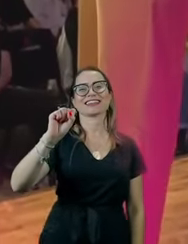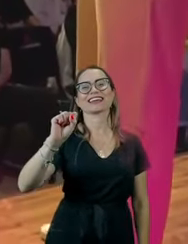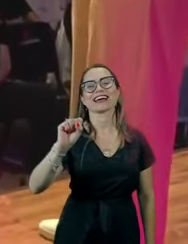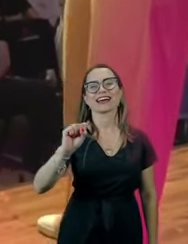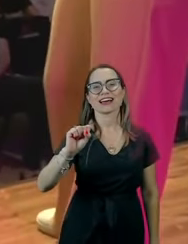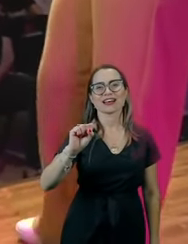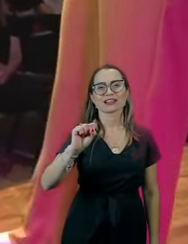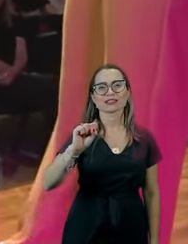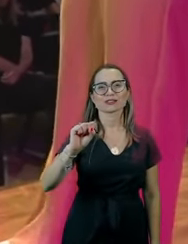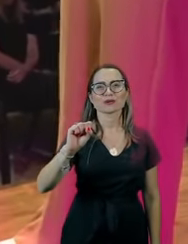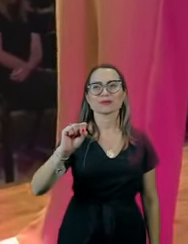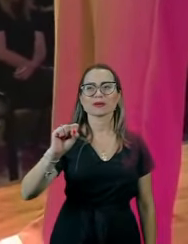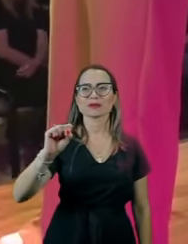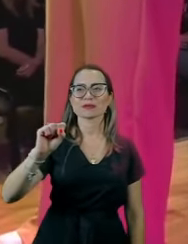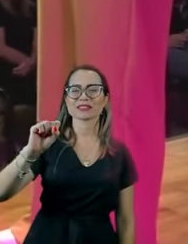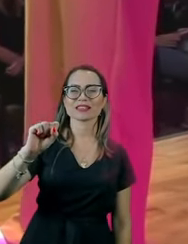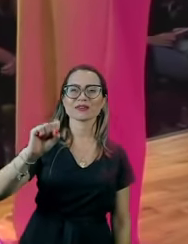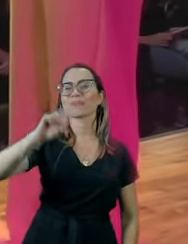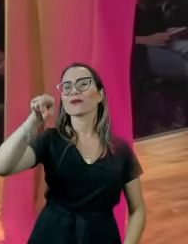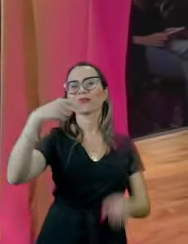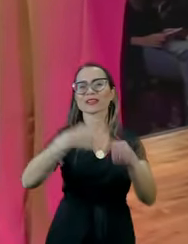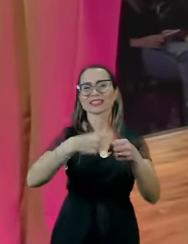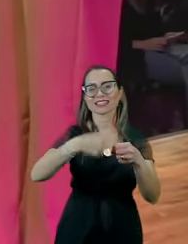Sombrio, aqui, gente.